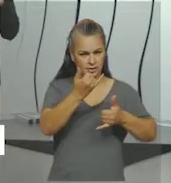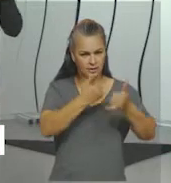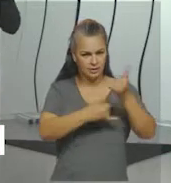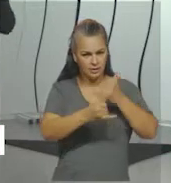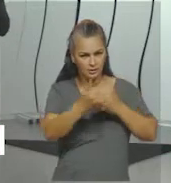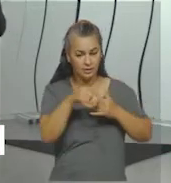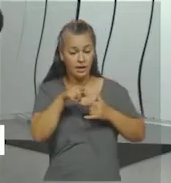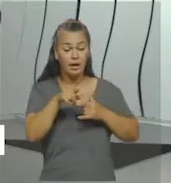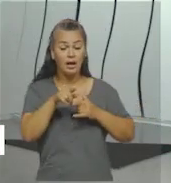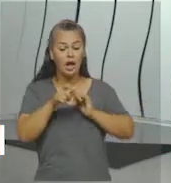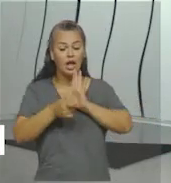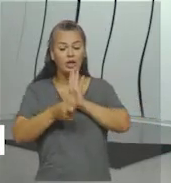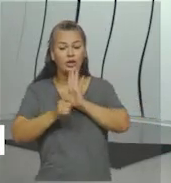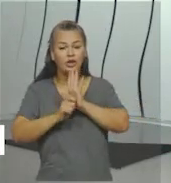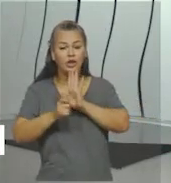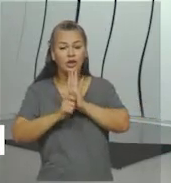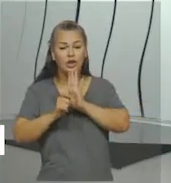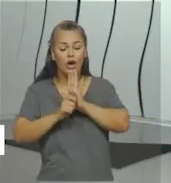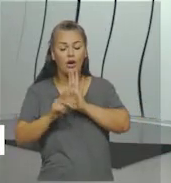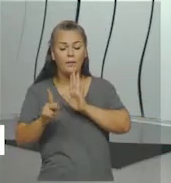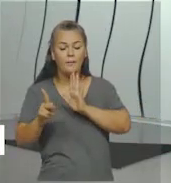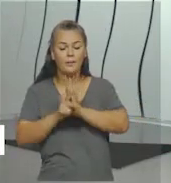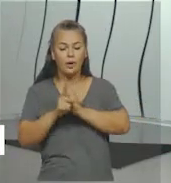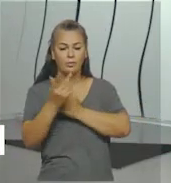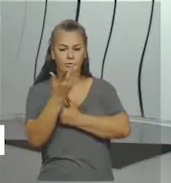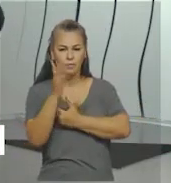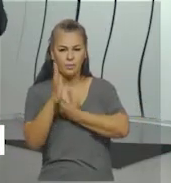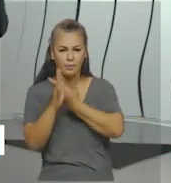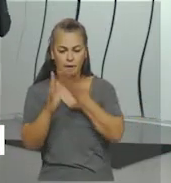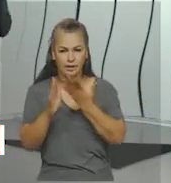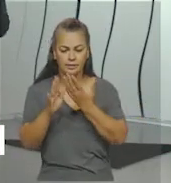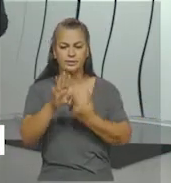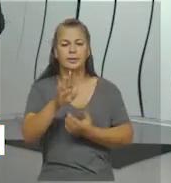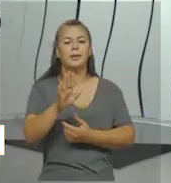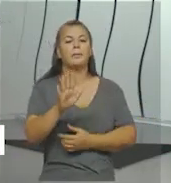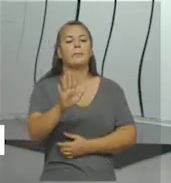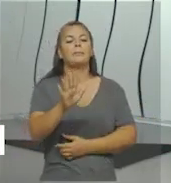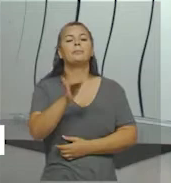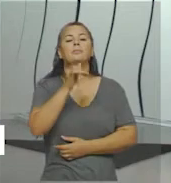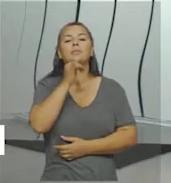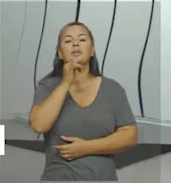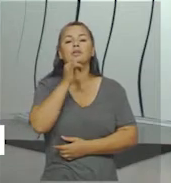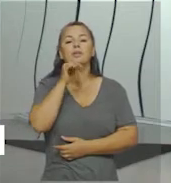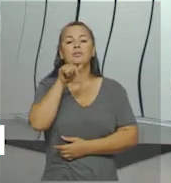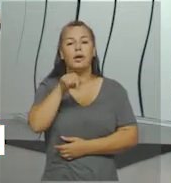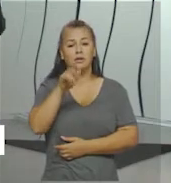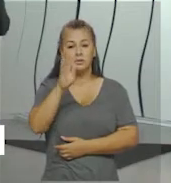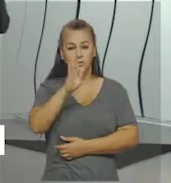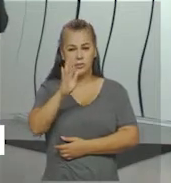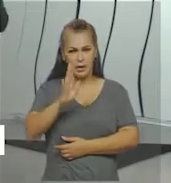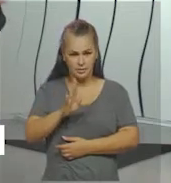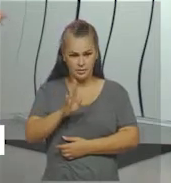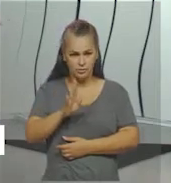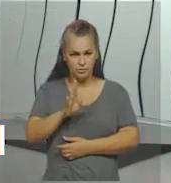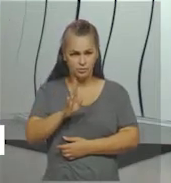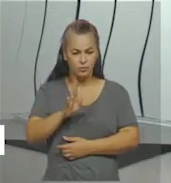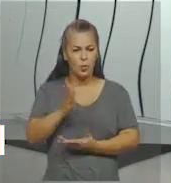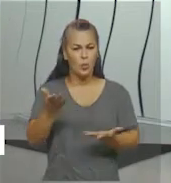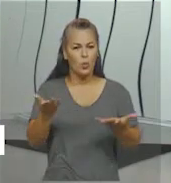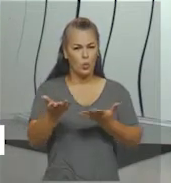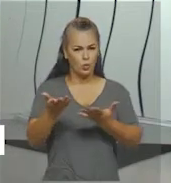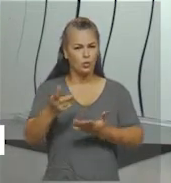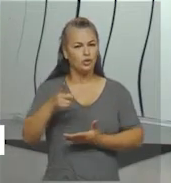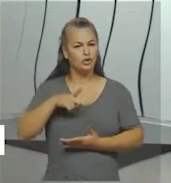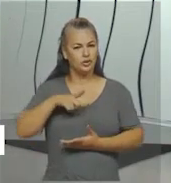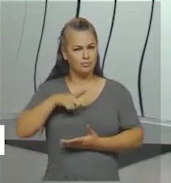XX, nós já temos aí uma regulamentação, né? No Brasil, nós temos aí uma portaria que